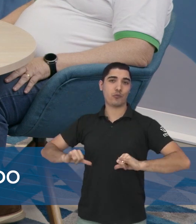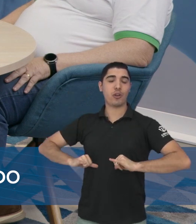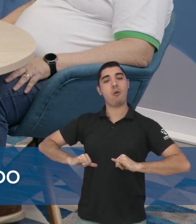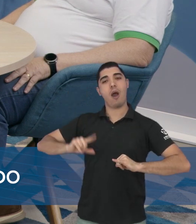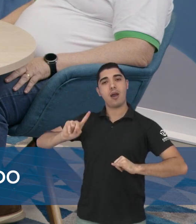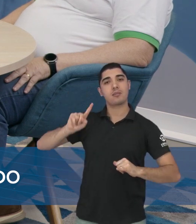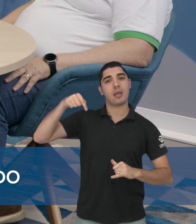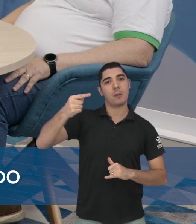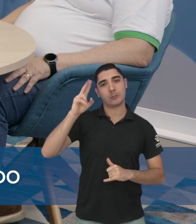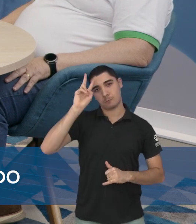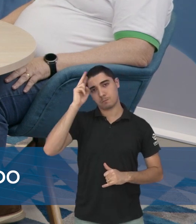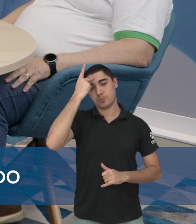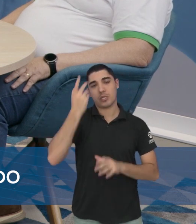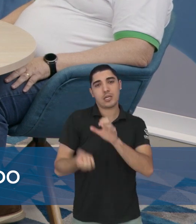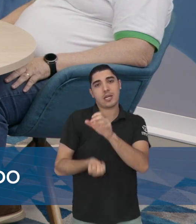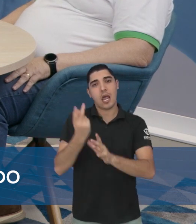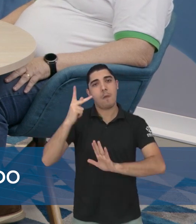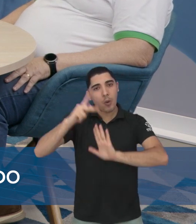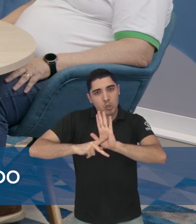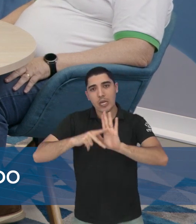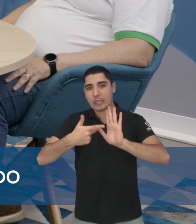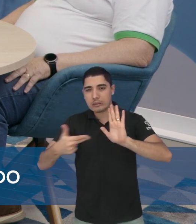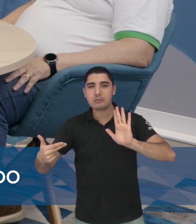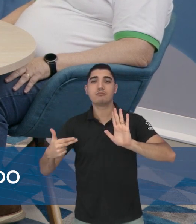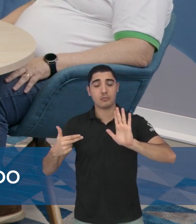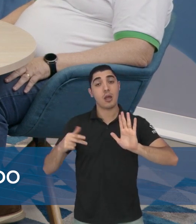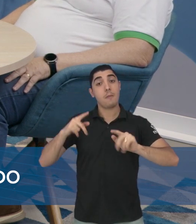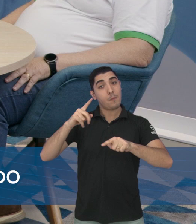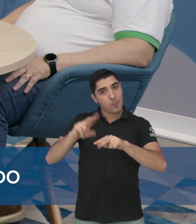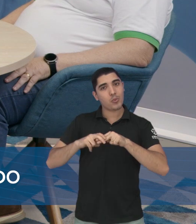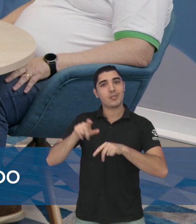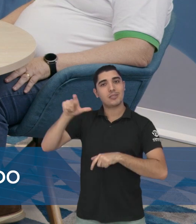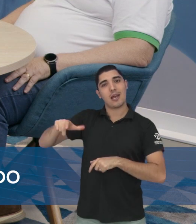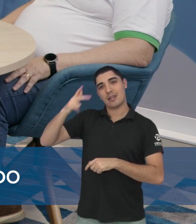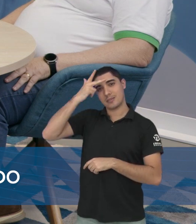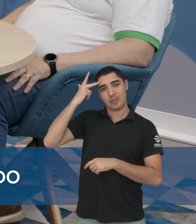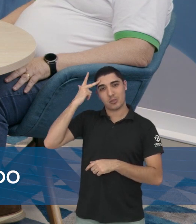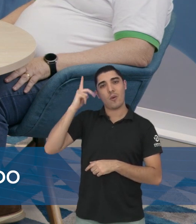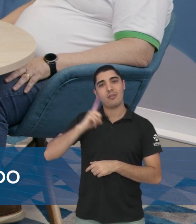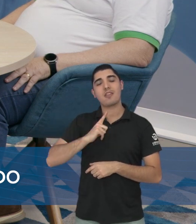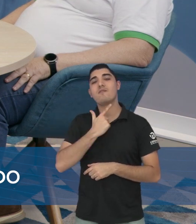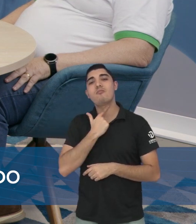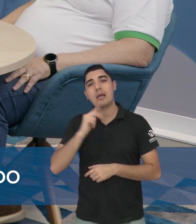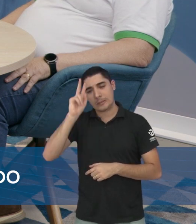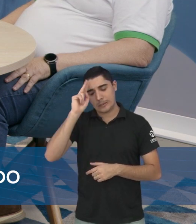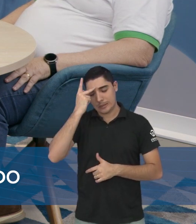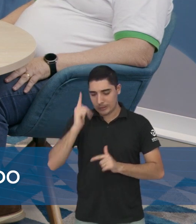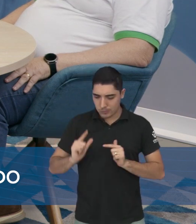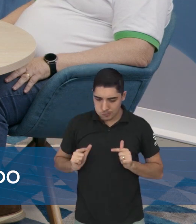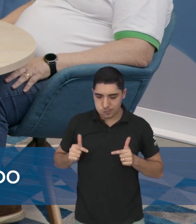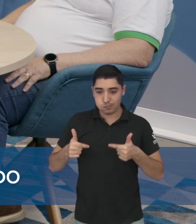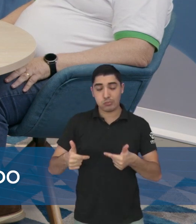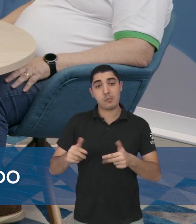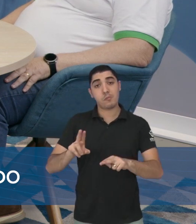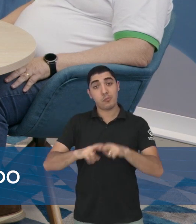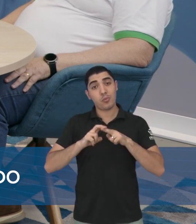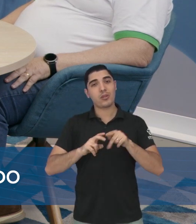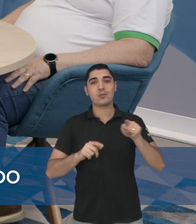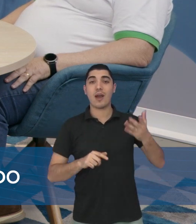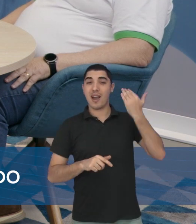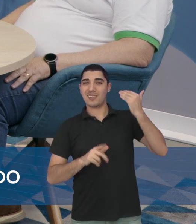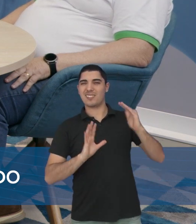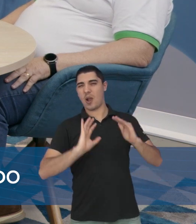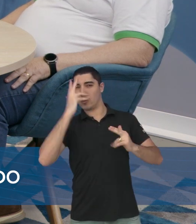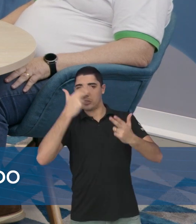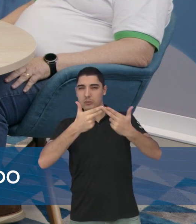mobilizando, e é muito interessante pensar isso, nessa força, dessa superação das pessoas, né? Em meio a tanta dor, elas conseguem dedicar